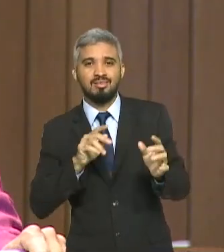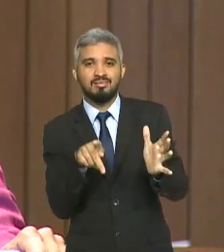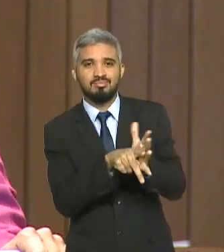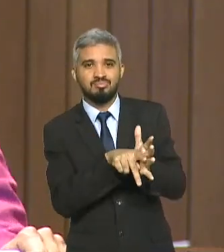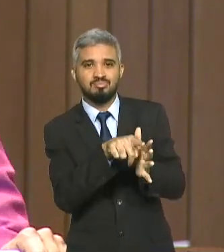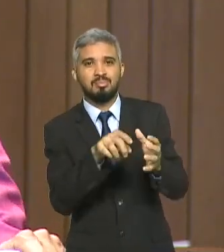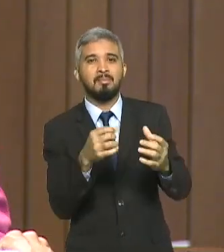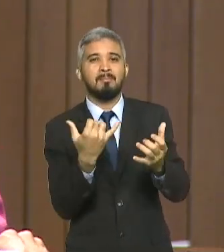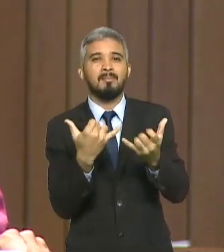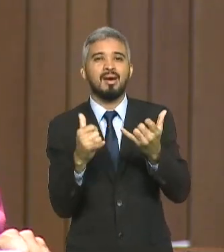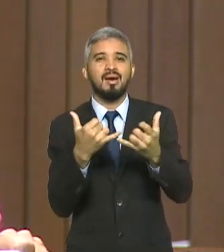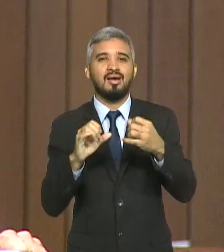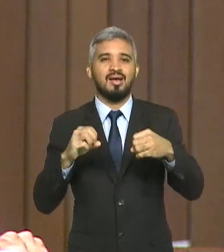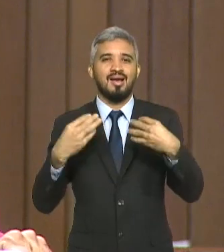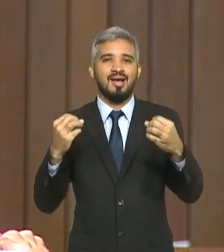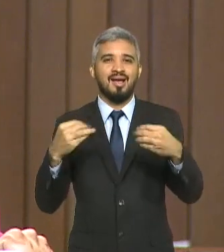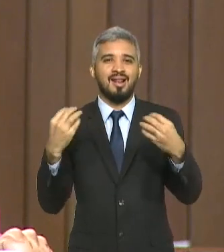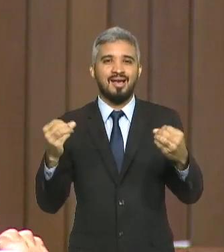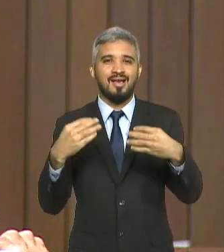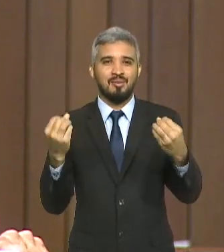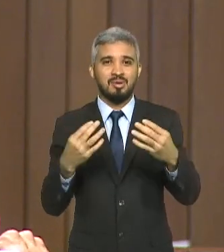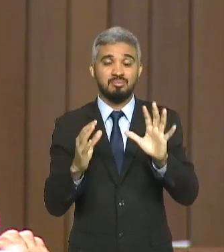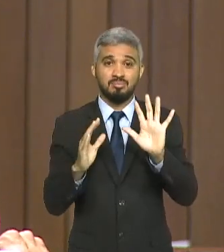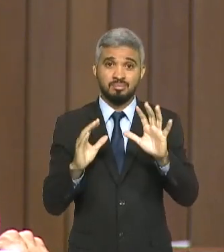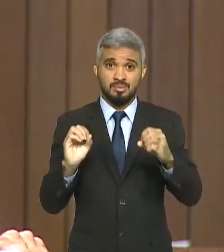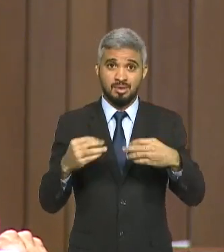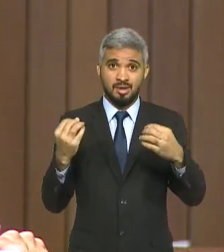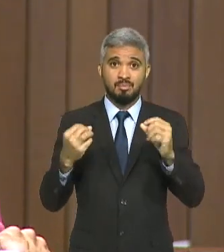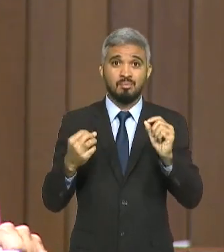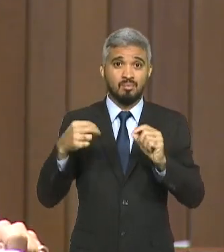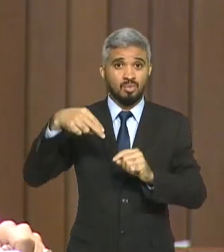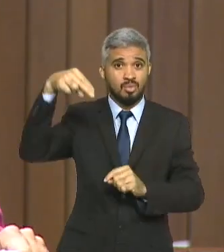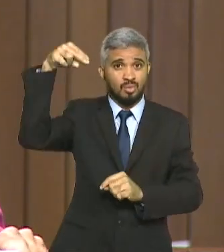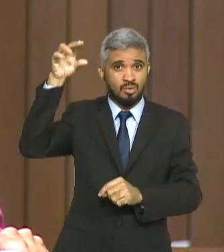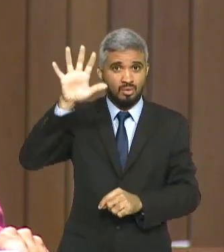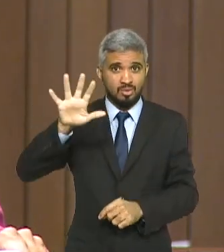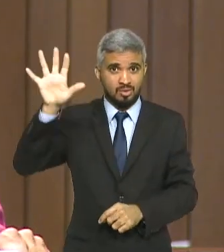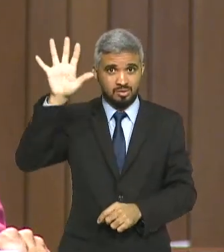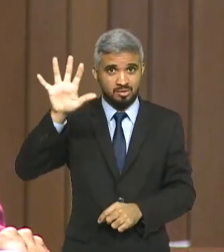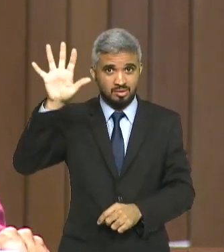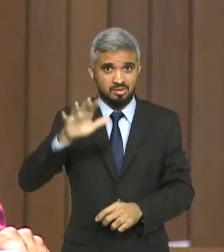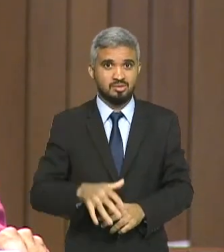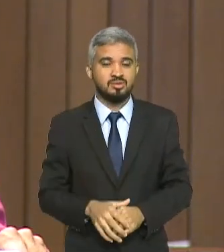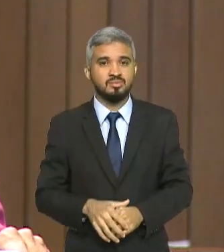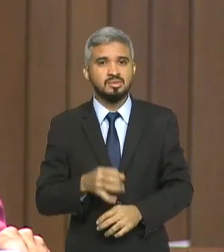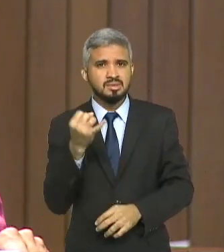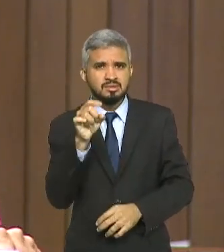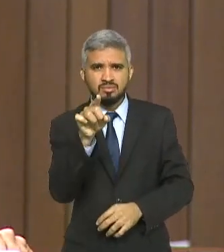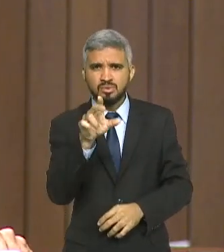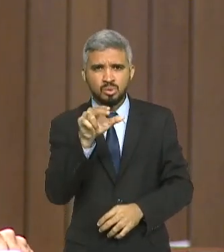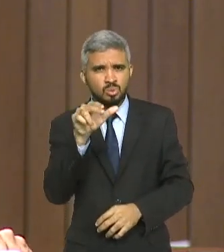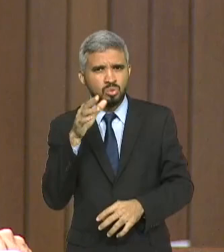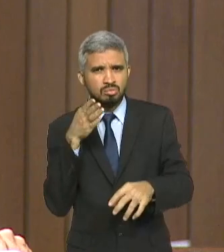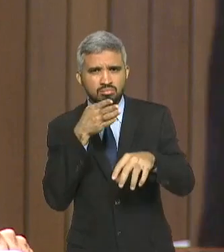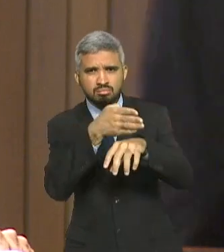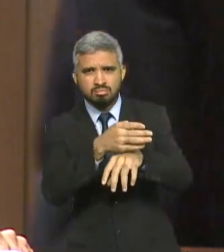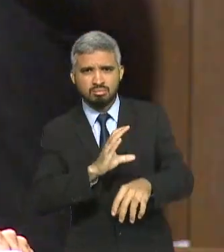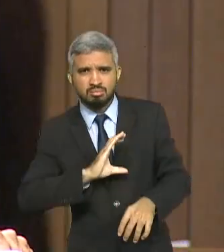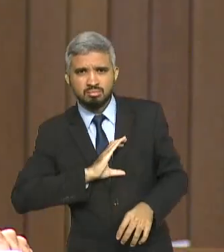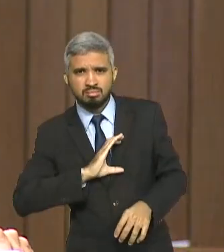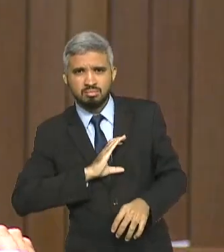realmente Caxias tem o maior Natal do Norte e Nordeste. Quem não conhece, precisa conhecer. Quero então aqui